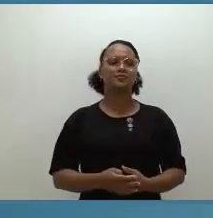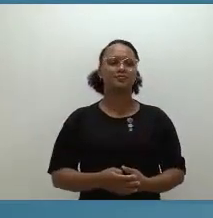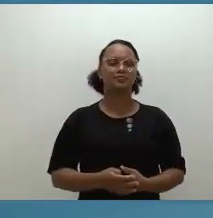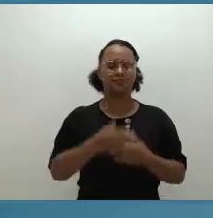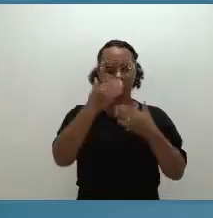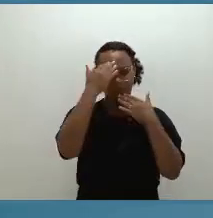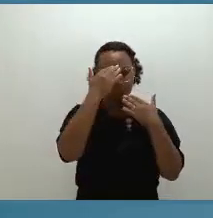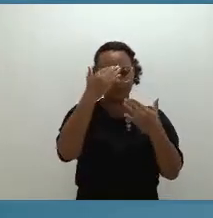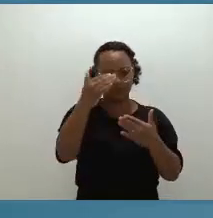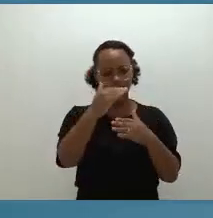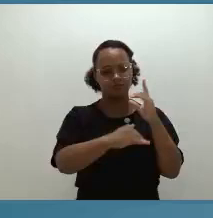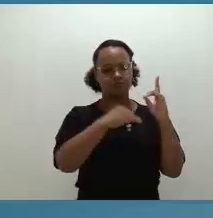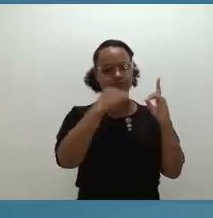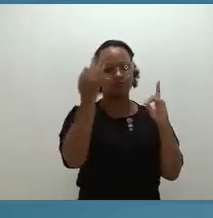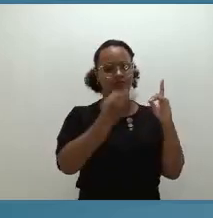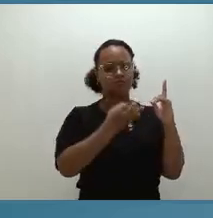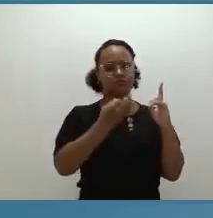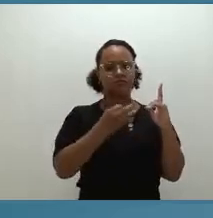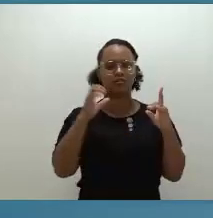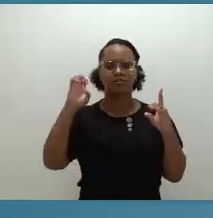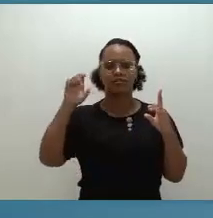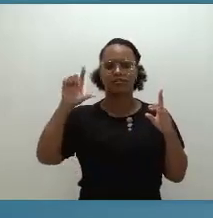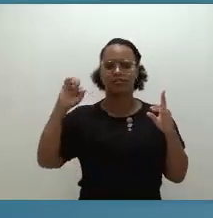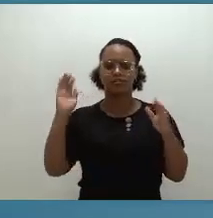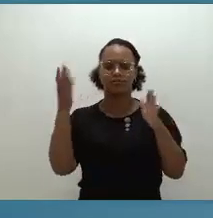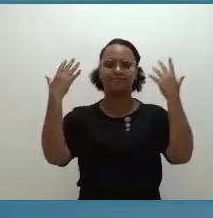senhora. Obrigada, desembargadora.